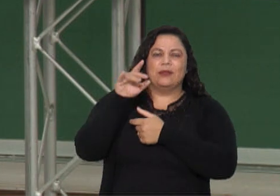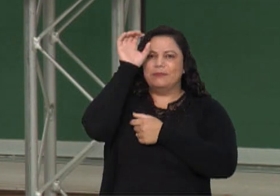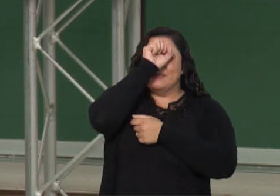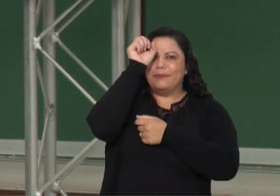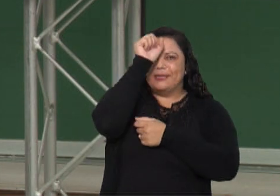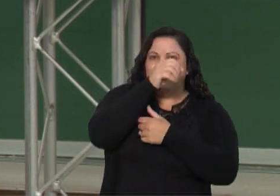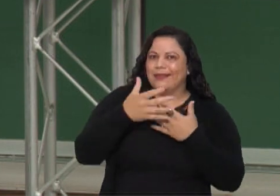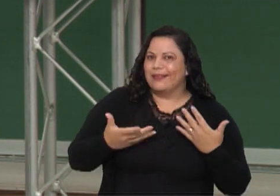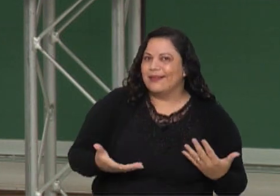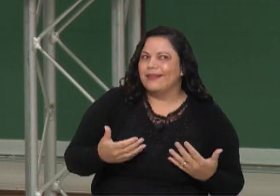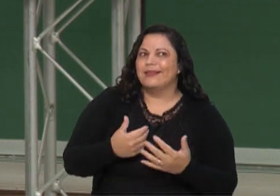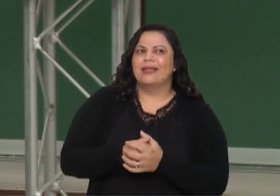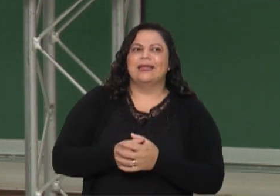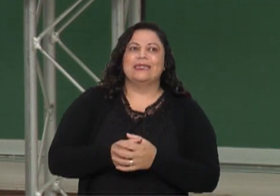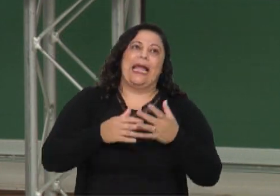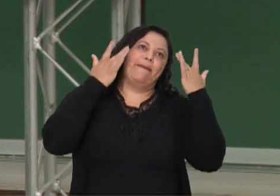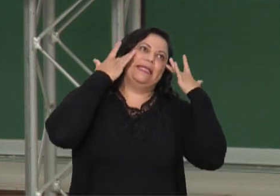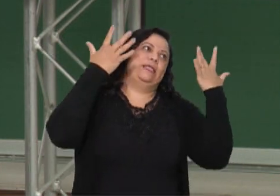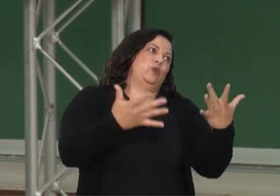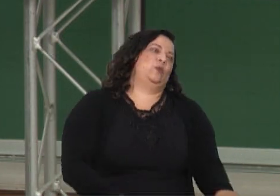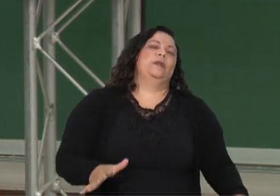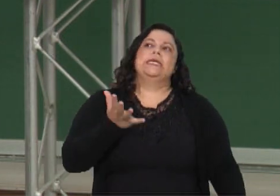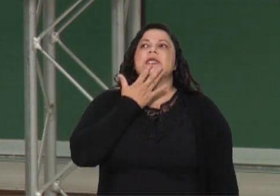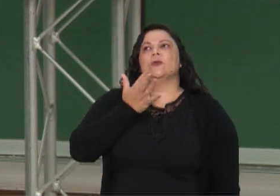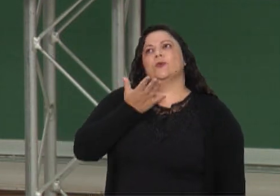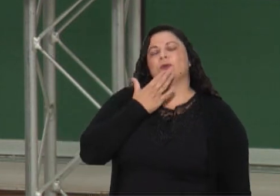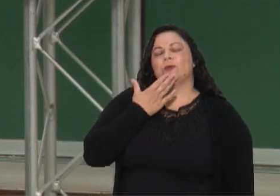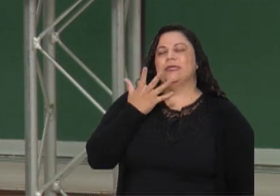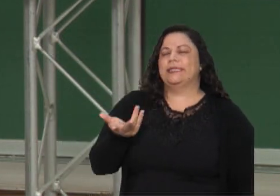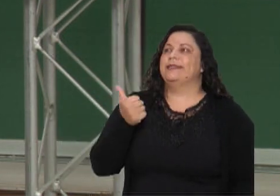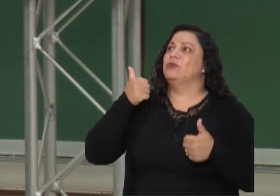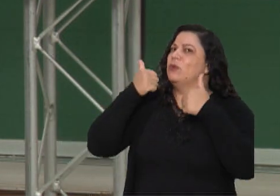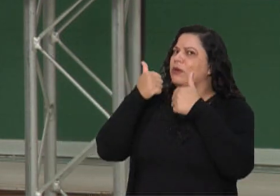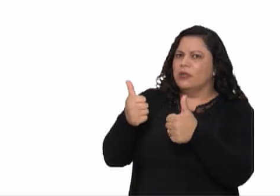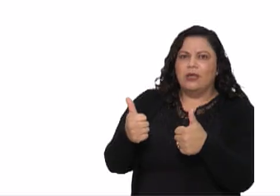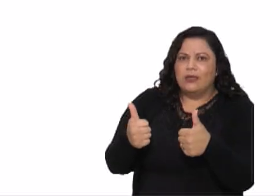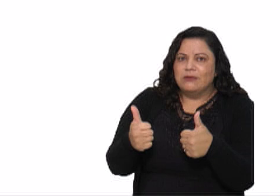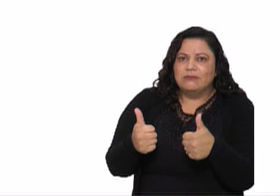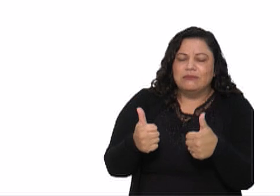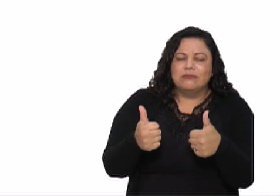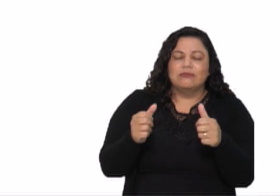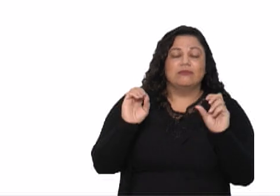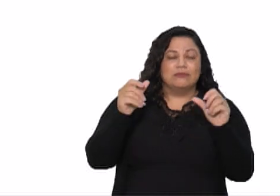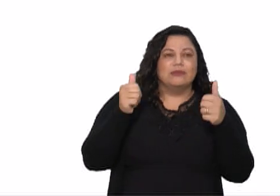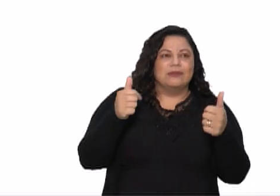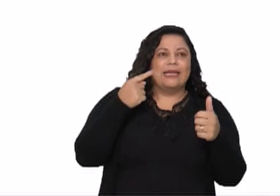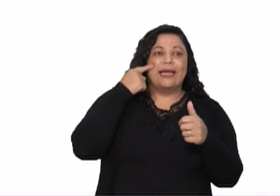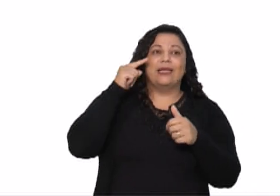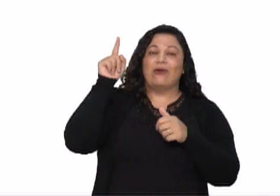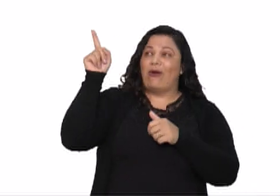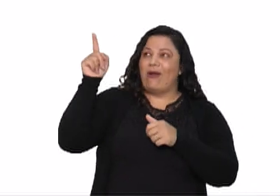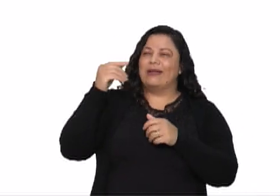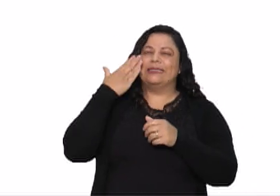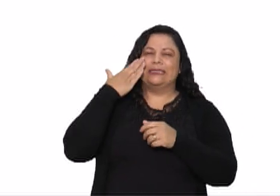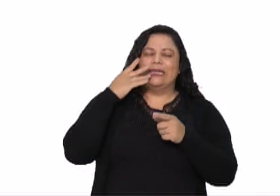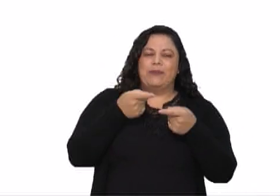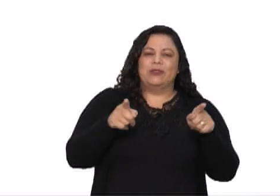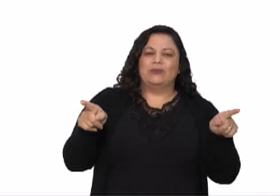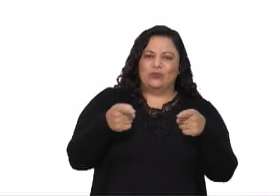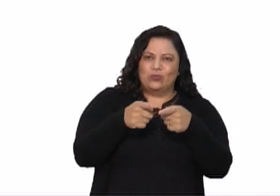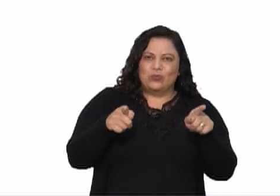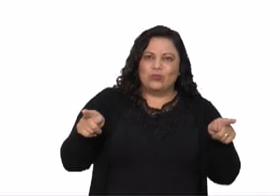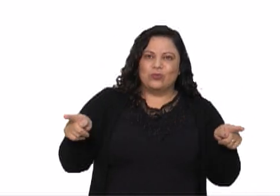pensar assim, professora, mas eu não tenho palitinho colorido, eu só tenho palitinho assim, ó. Só tenho palitinho que é aquele que chamam de palito